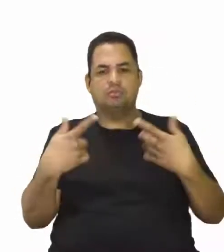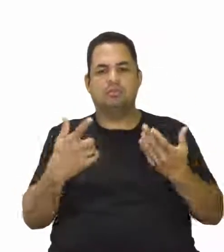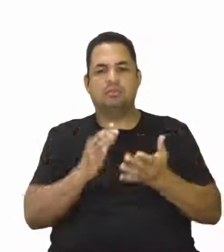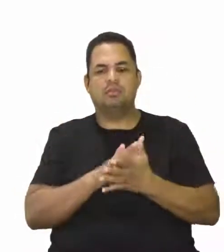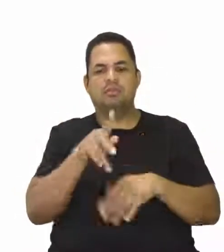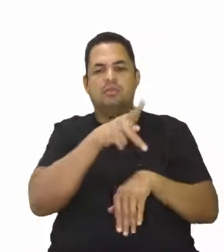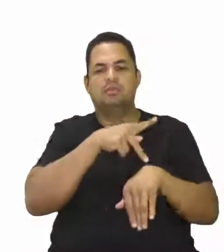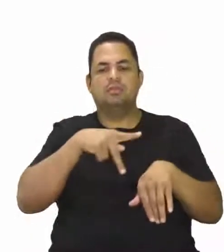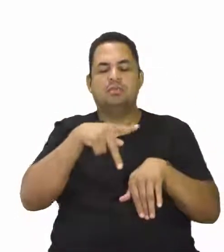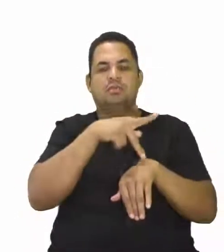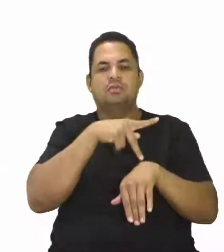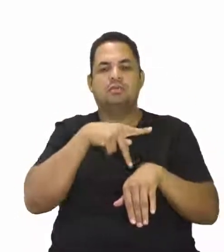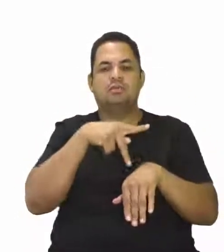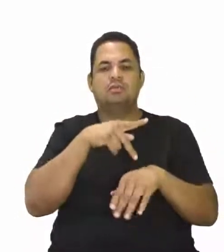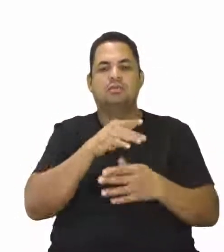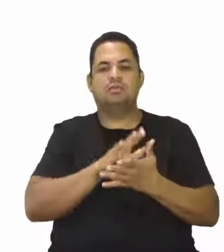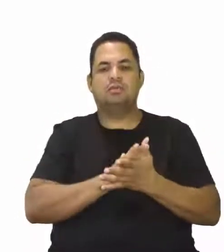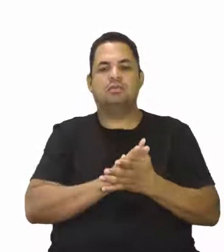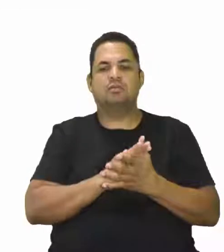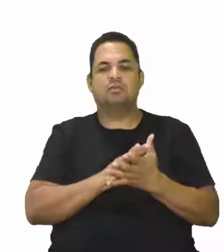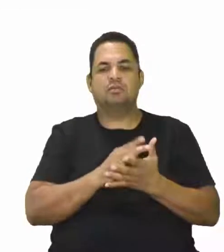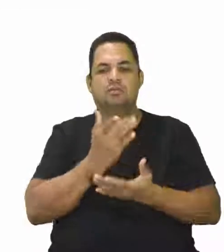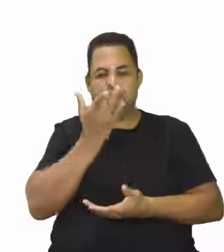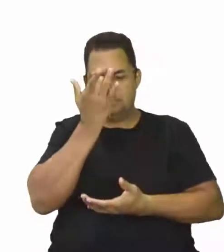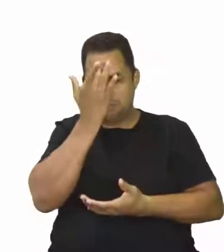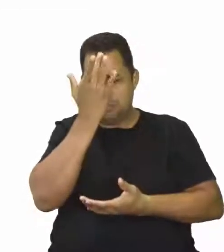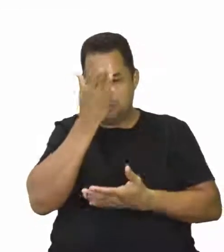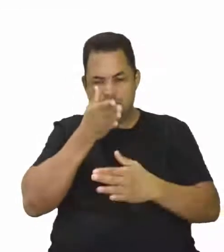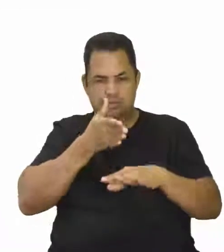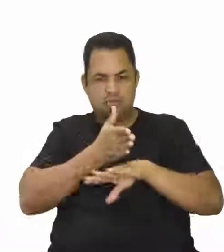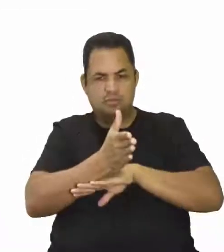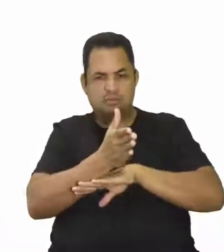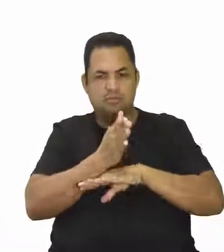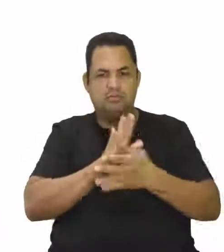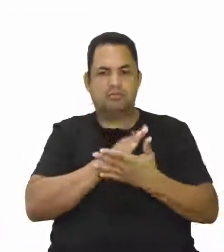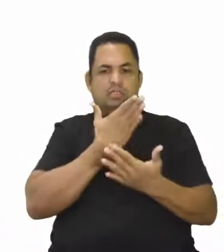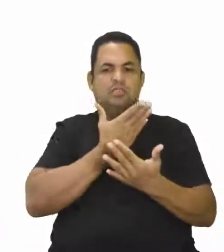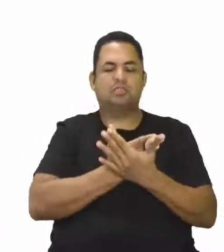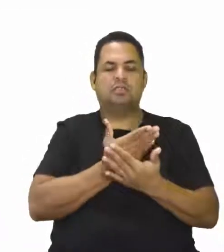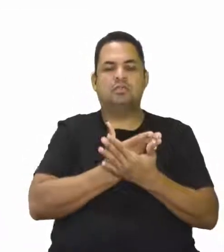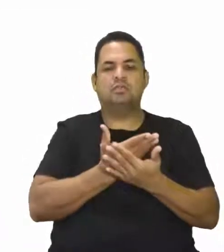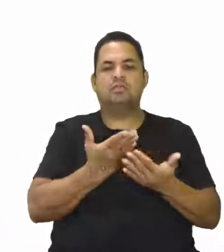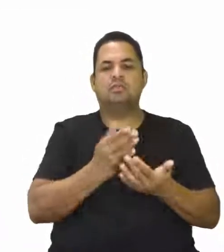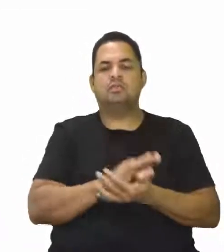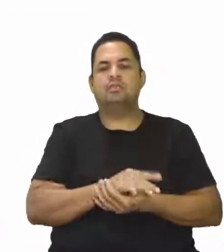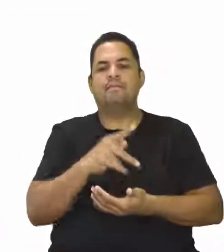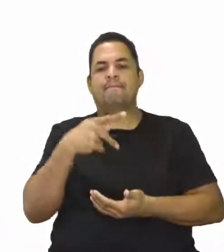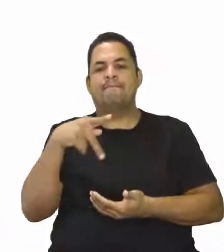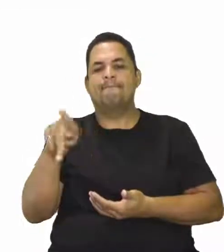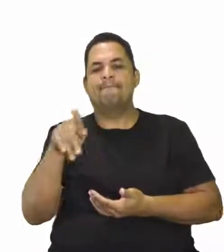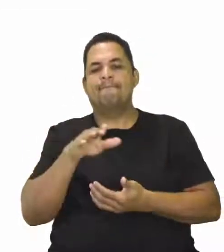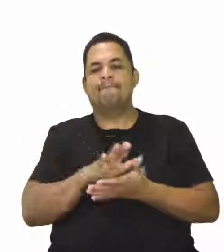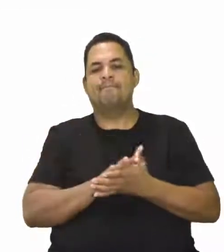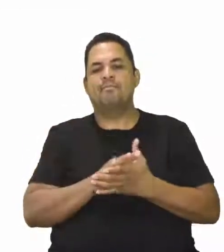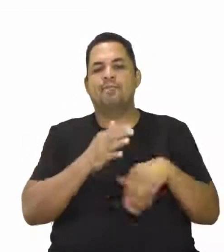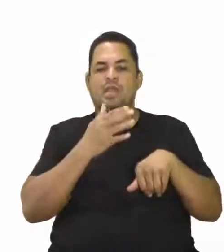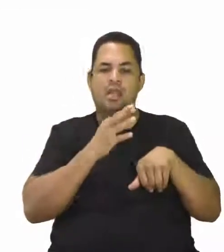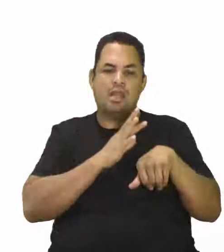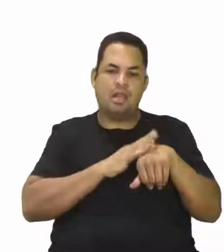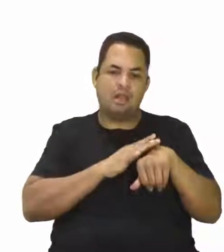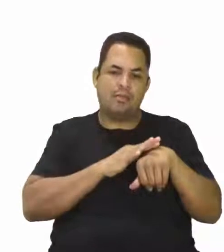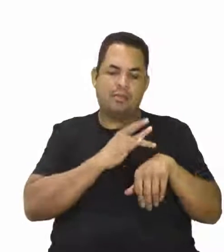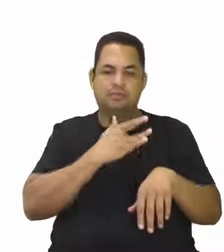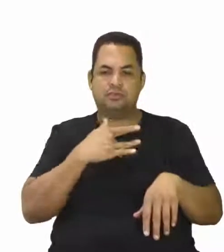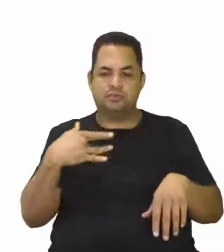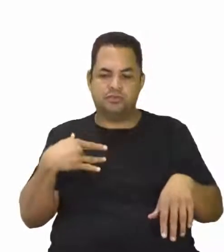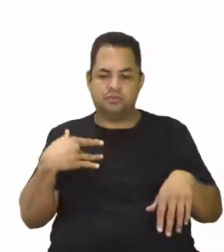um país de fácil acesso para estudos, para tratamentos médicos.